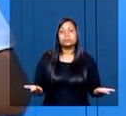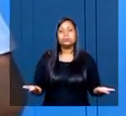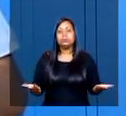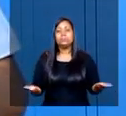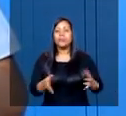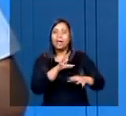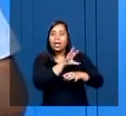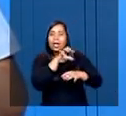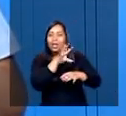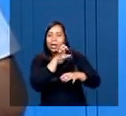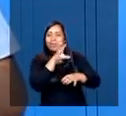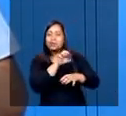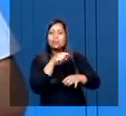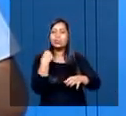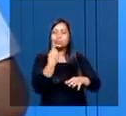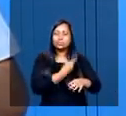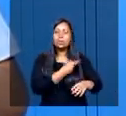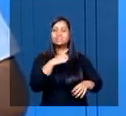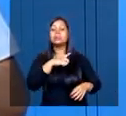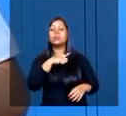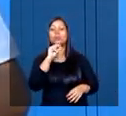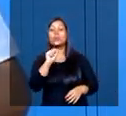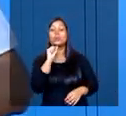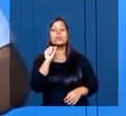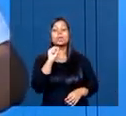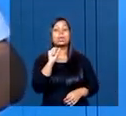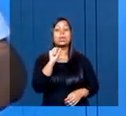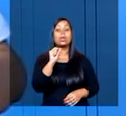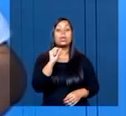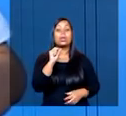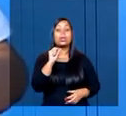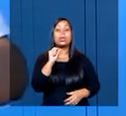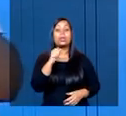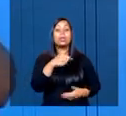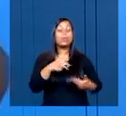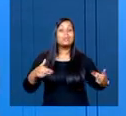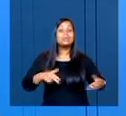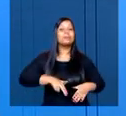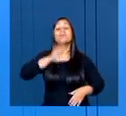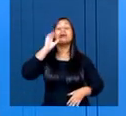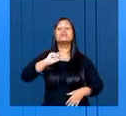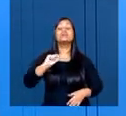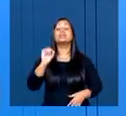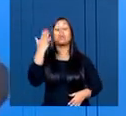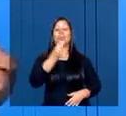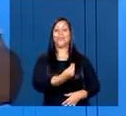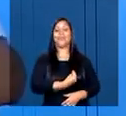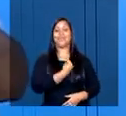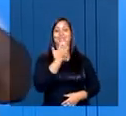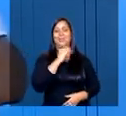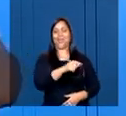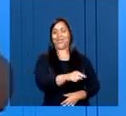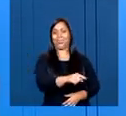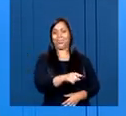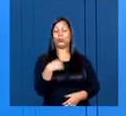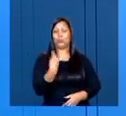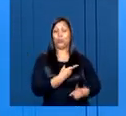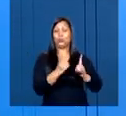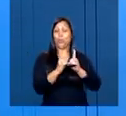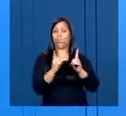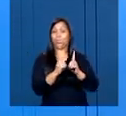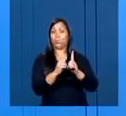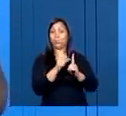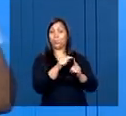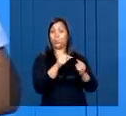a filmagem serve para a gente ter uma noção muito maior do que está acontecendo com essa criança, dos nossos atendimentos em relação